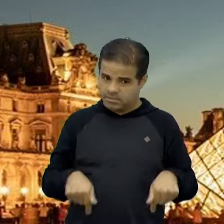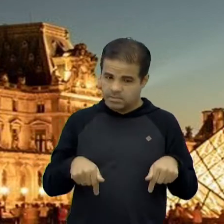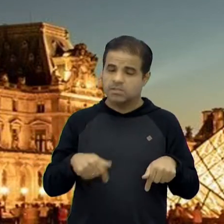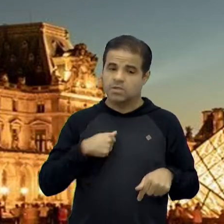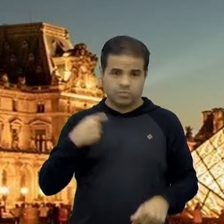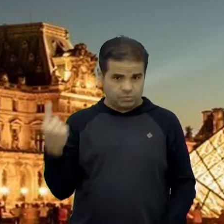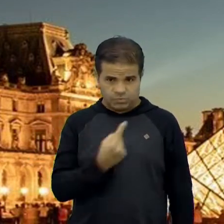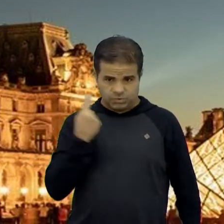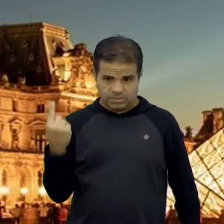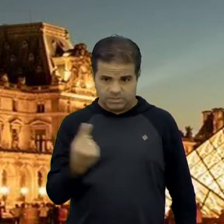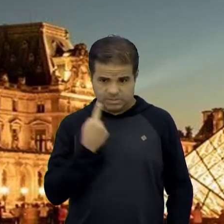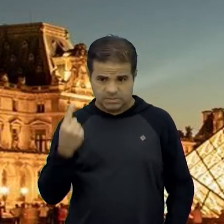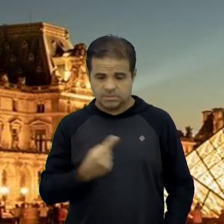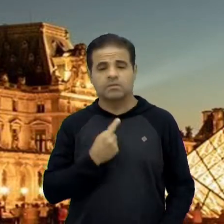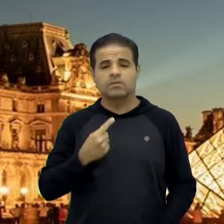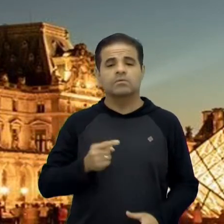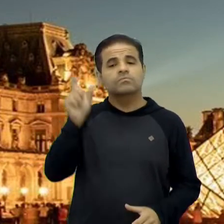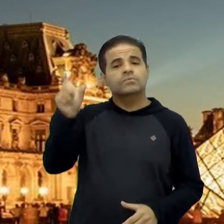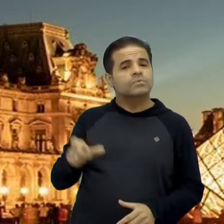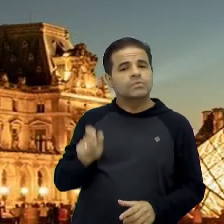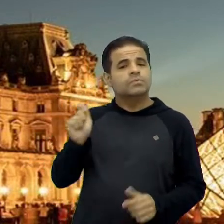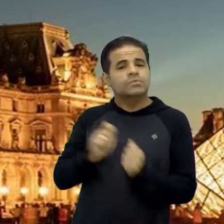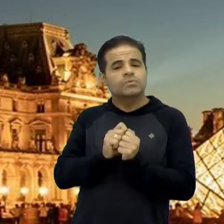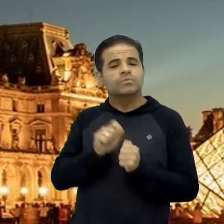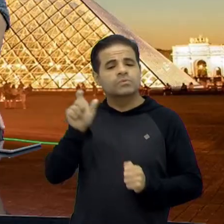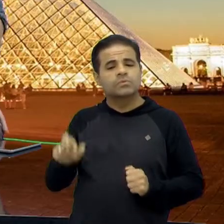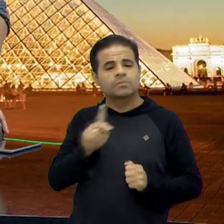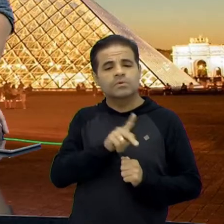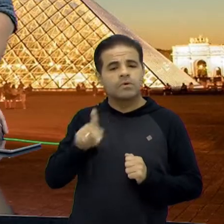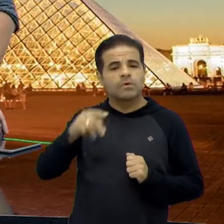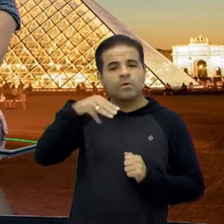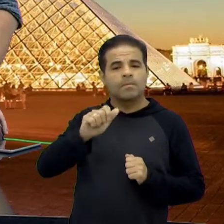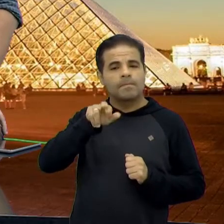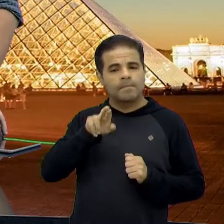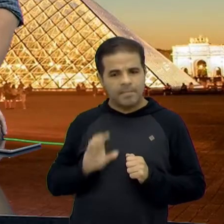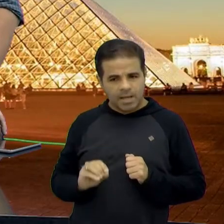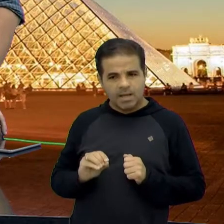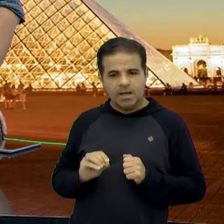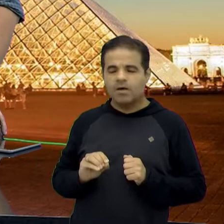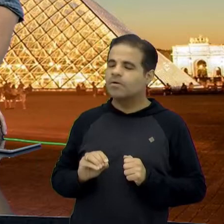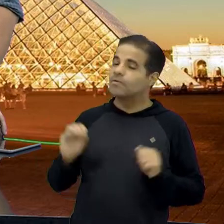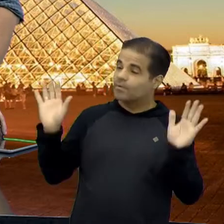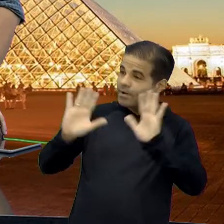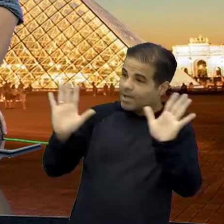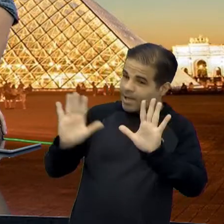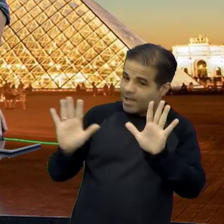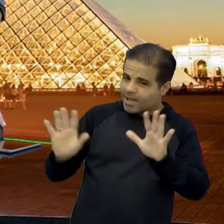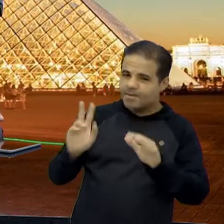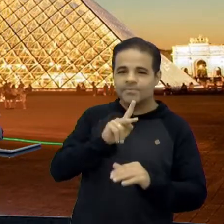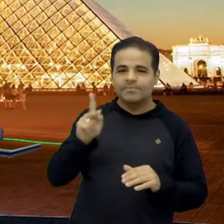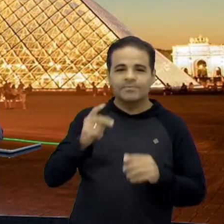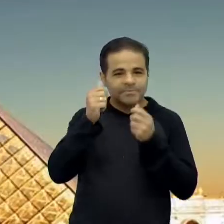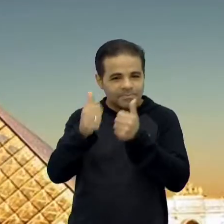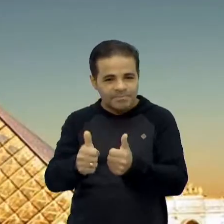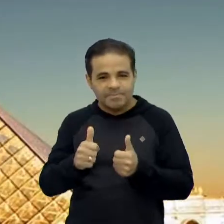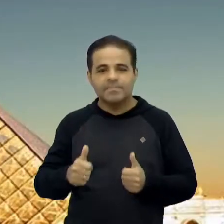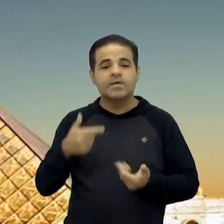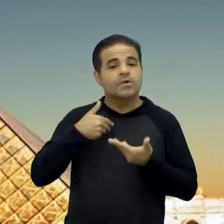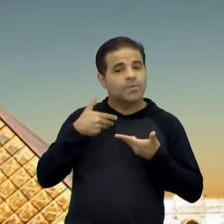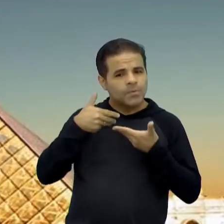estou sozinho, estou com ele, o nosso querido, maravilhoso Promauro Marcel. Olá, professor Josélio, tudo bem? Tudo